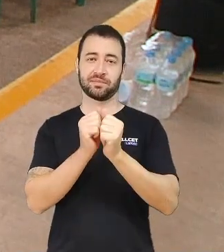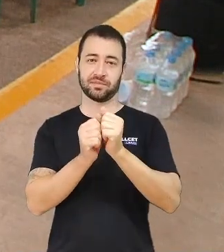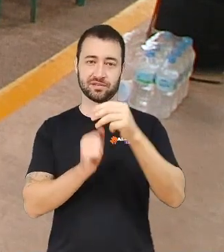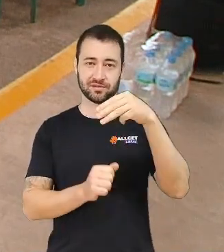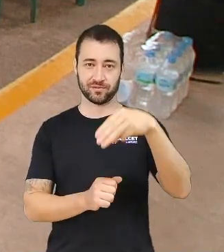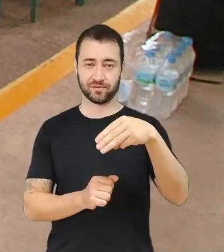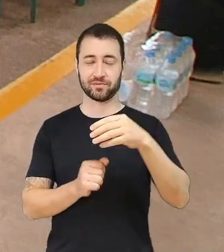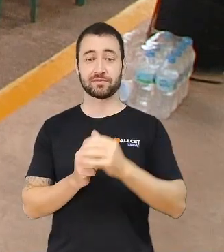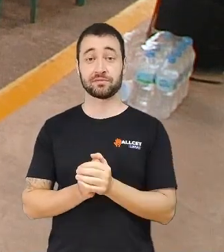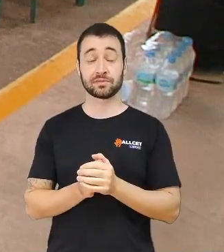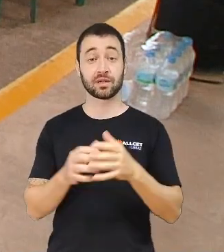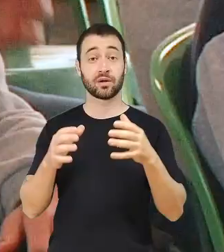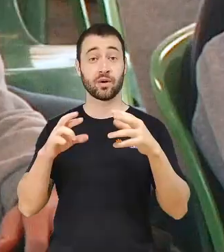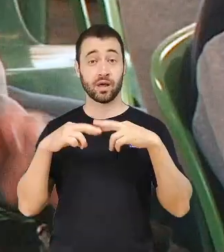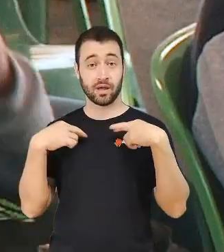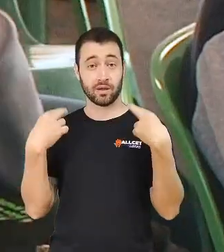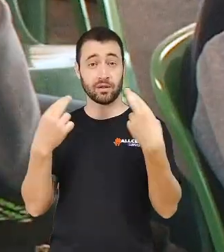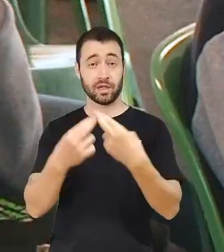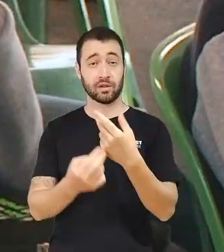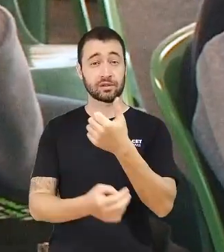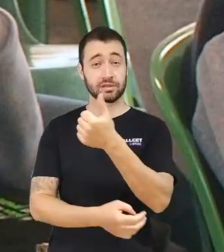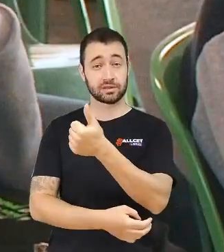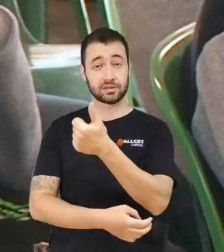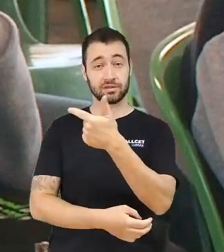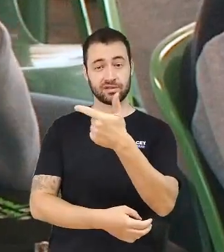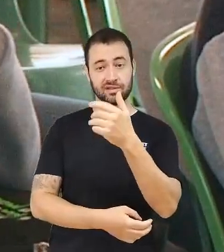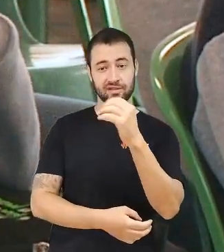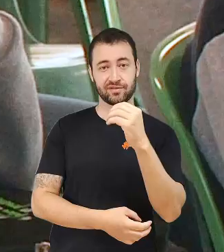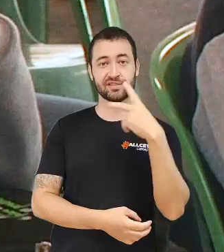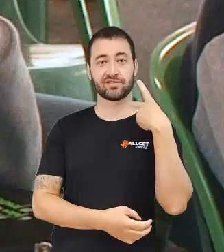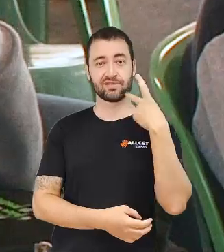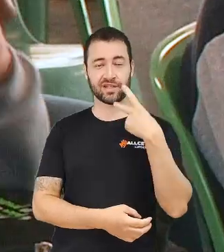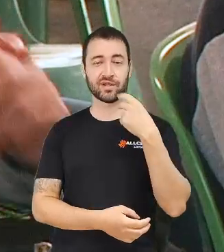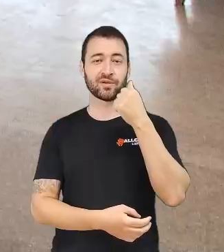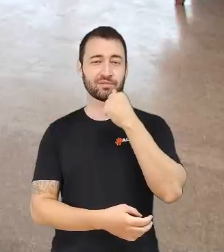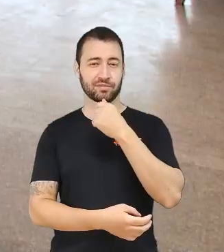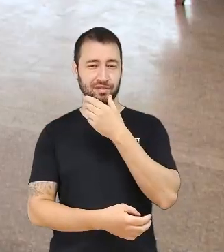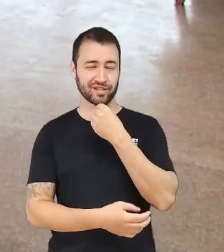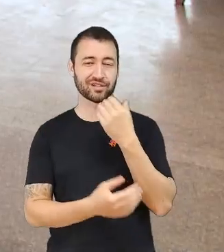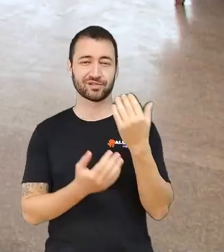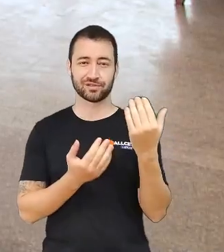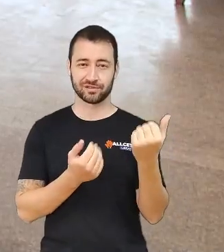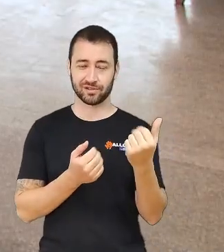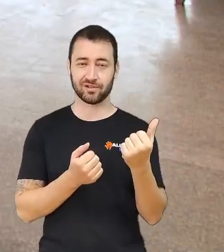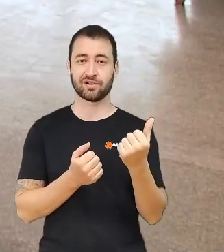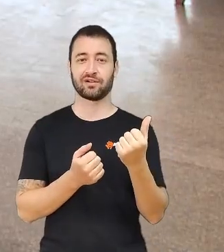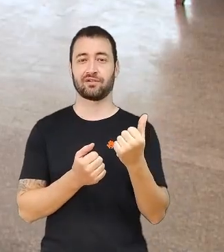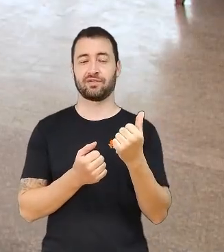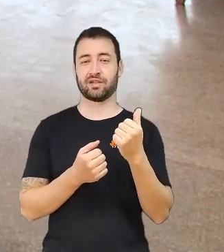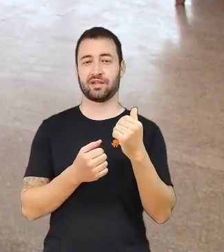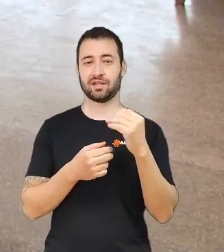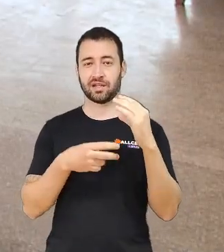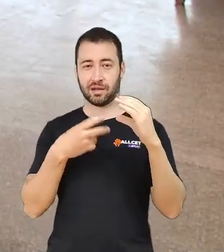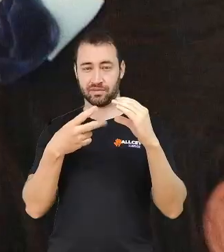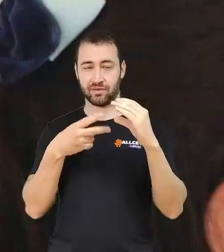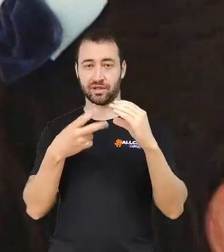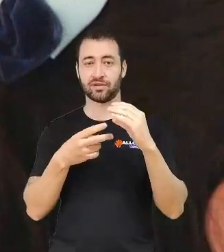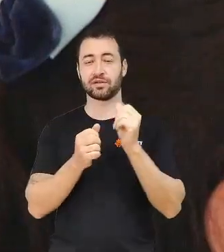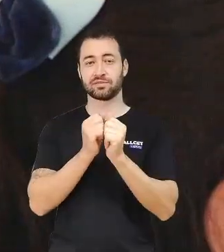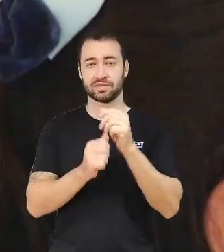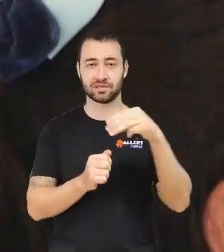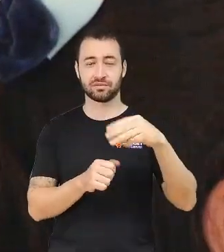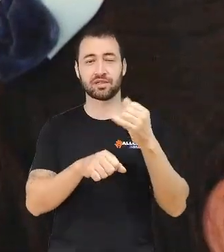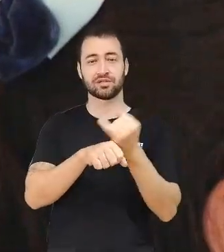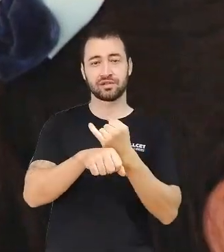esportivo Municipal de Massaranduba o encontro contou com a participação de 120 vereadores e vereadores Mirins